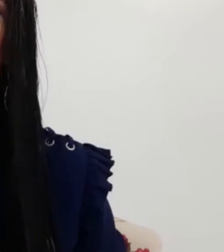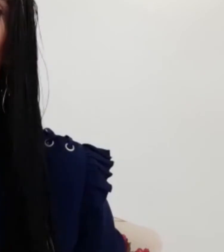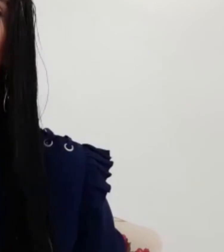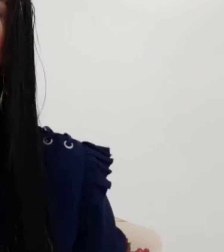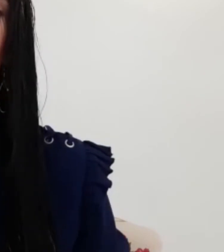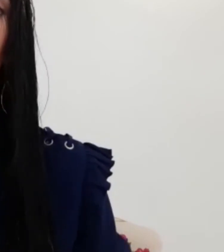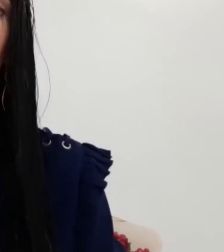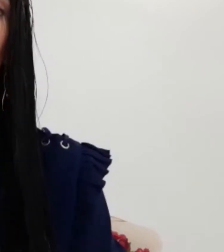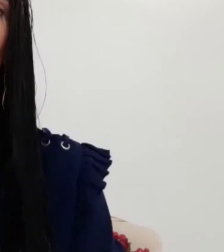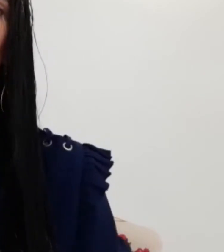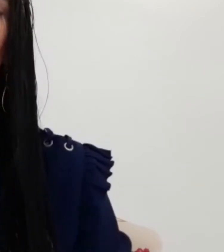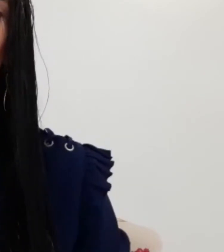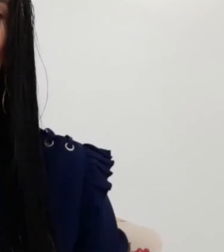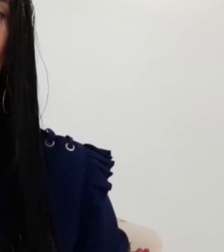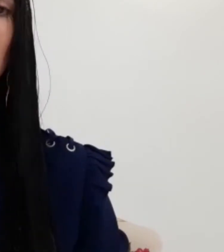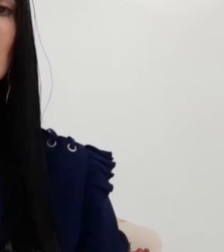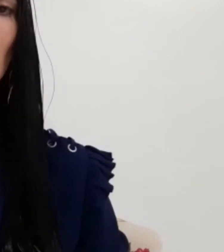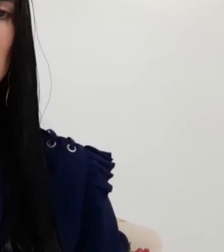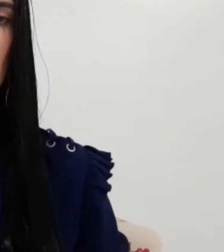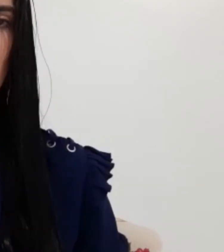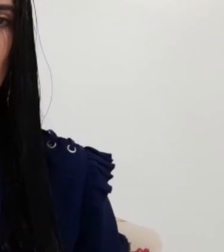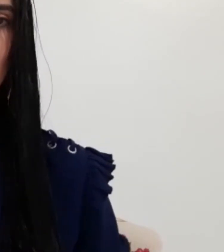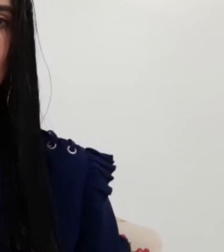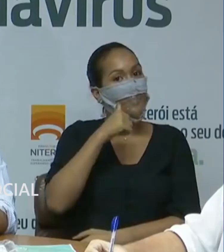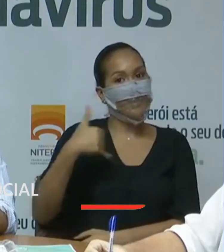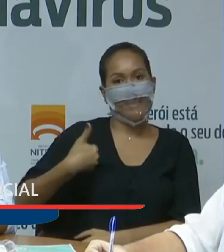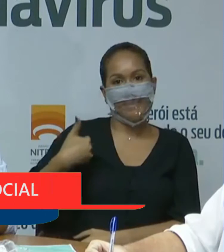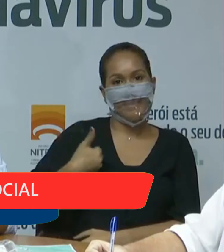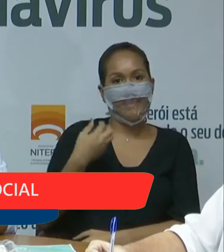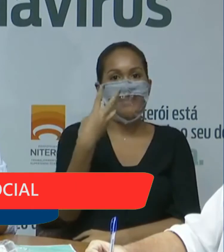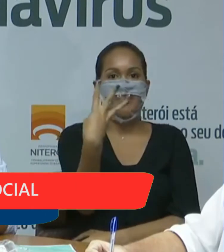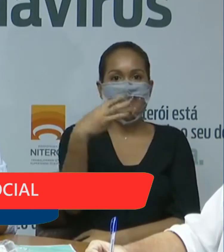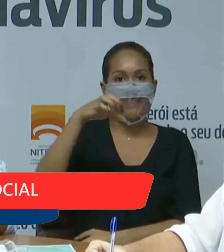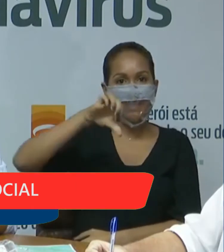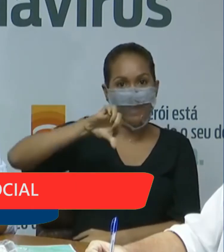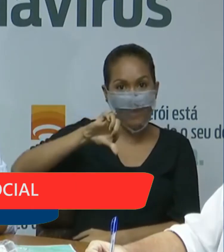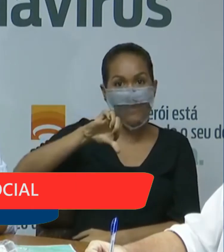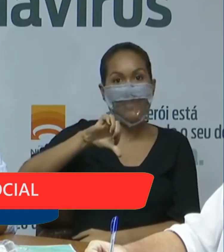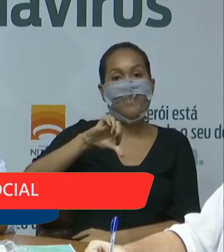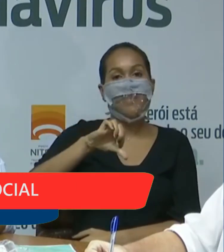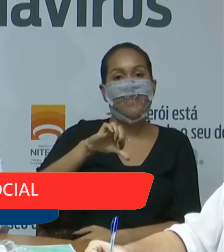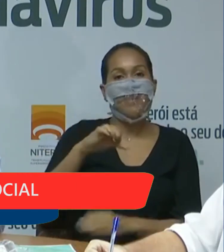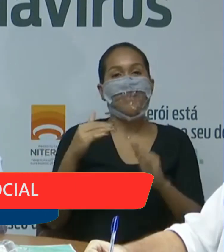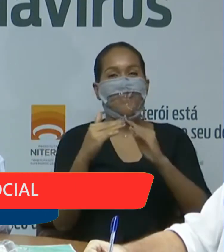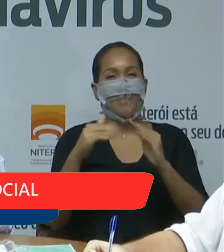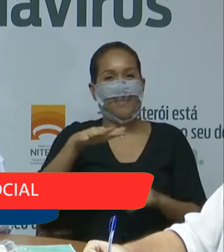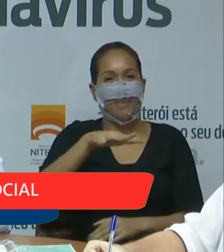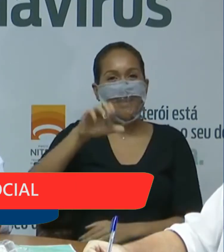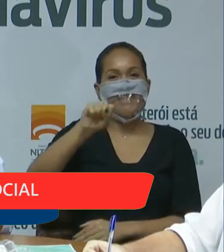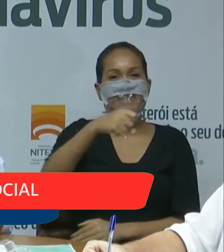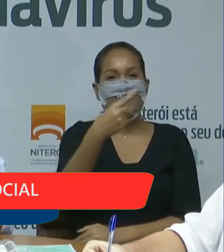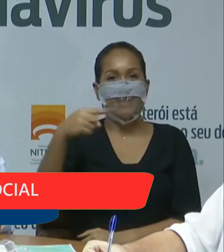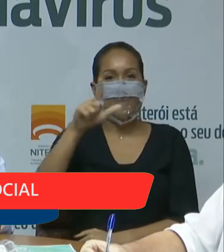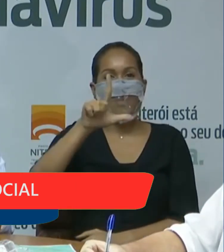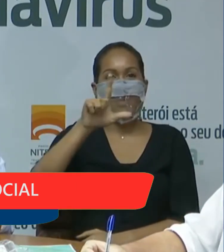social em Niterói será estendido até o dia 22 de abril. De acordo com Rodrigo Neves, outra importante medida para reduzir o